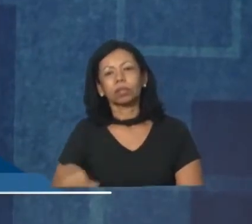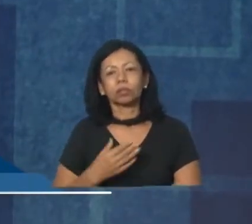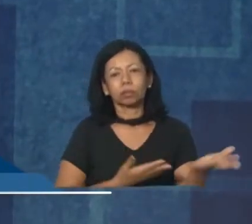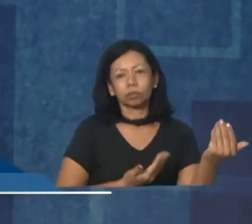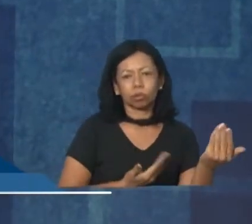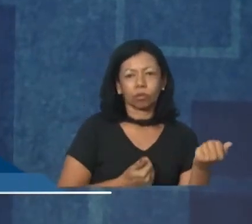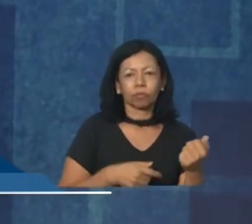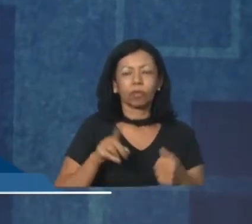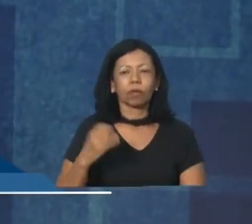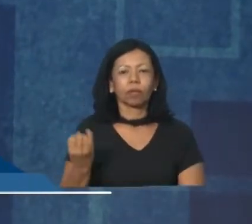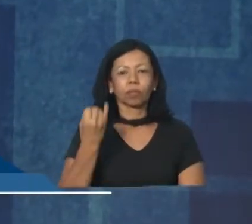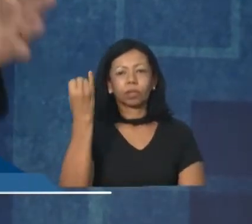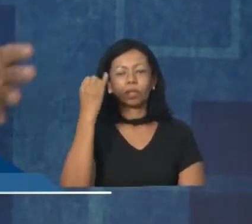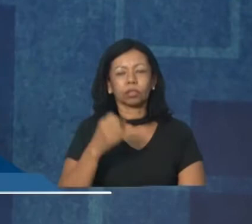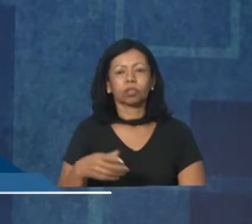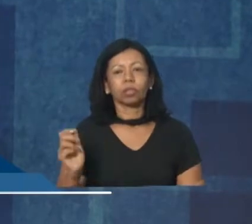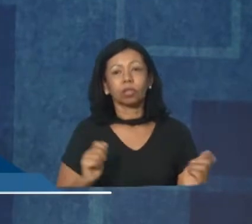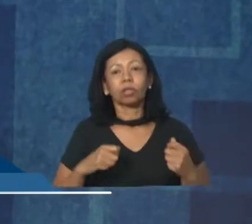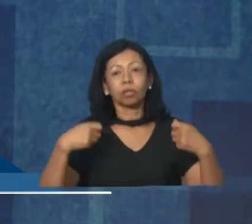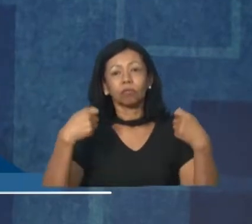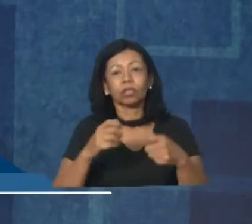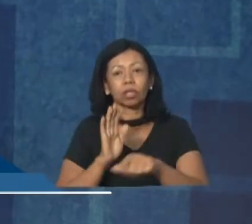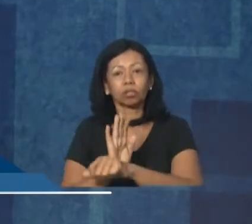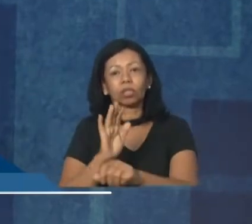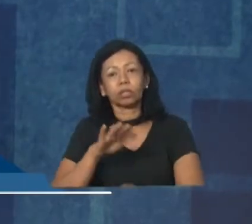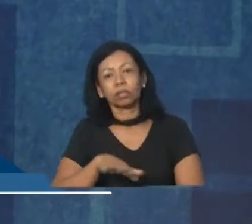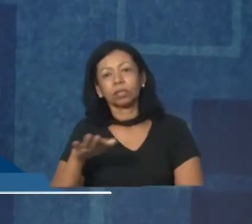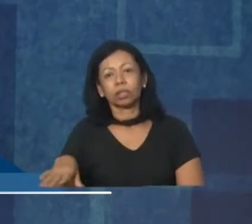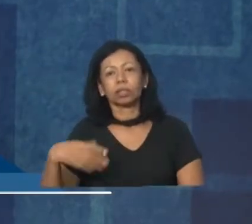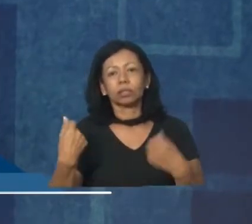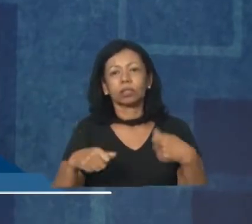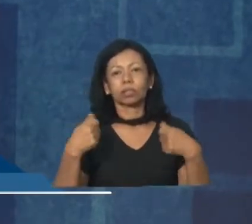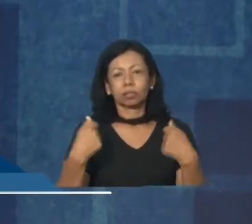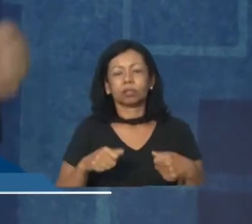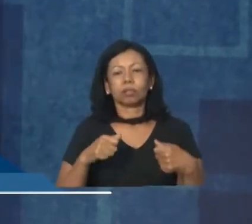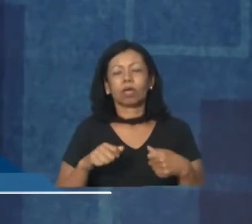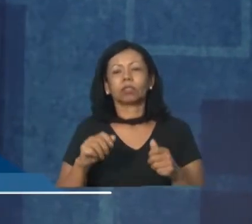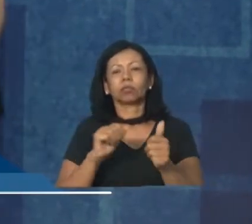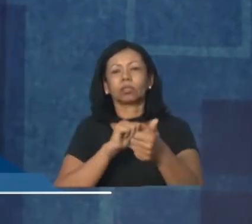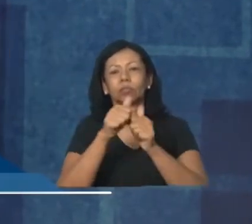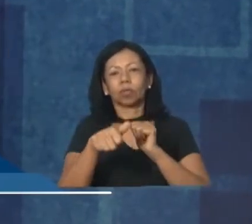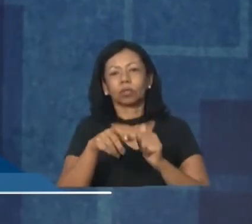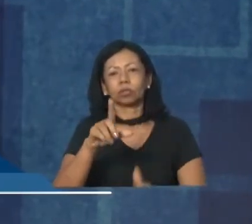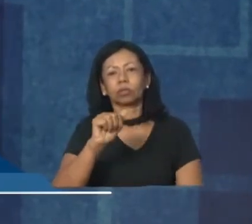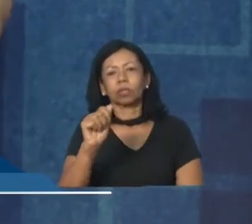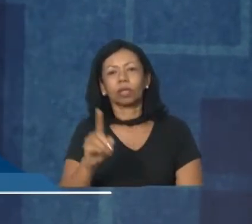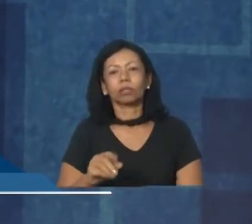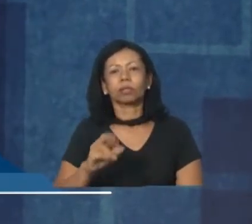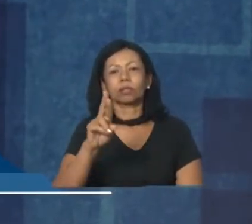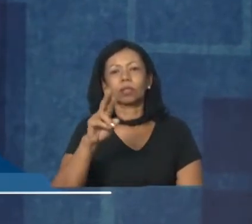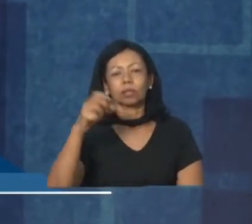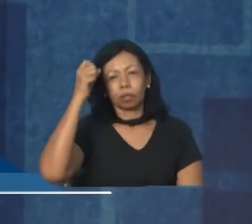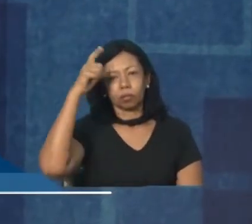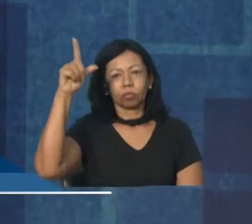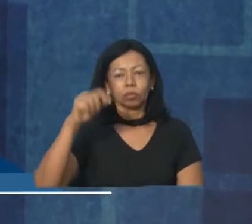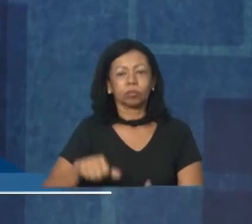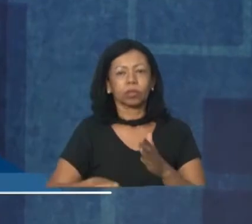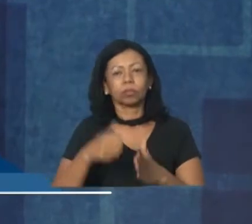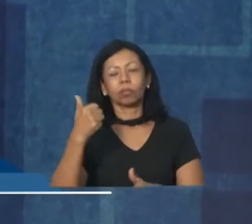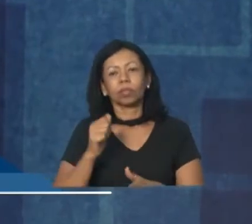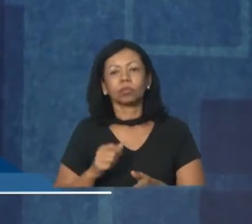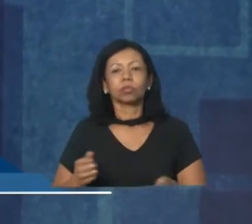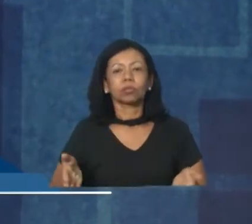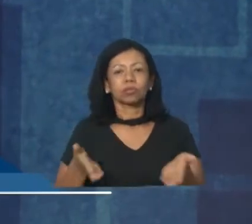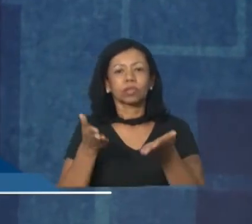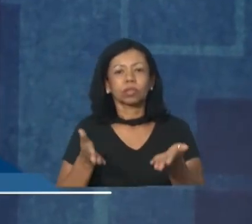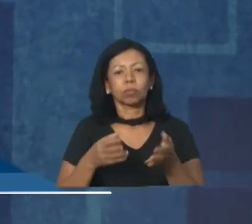é fundamental a importância, reforçar nessas crianças a necessidade do esporte, do lazer, da cultura e, principalmente, o